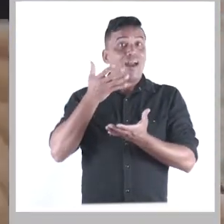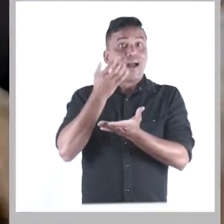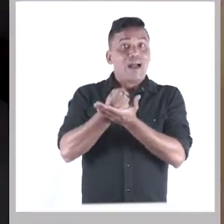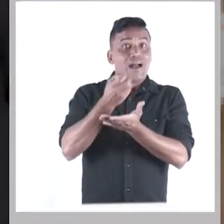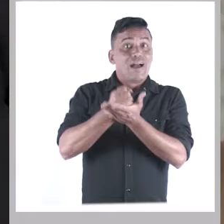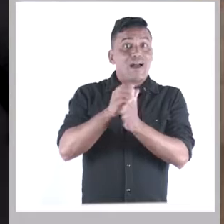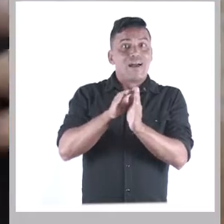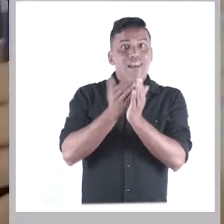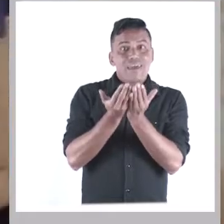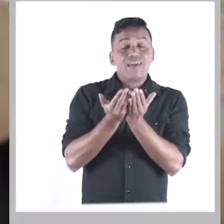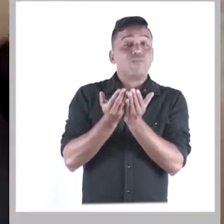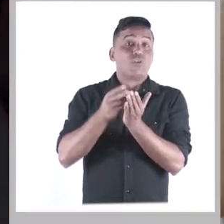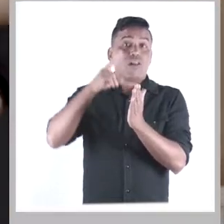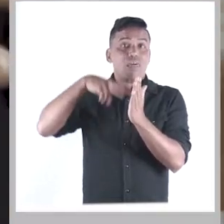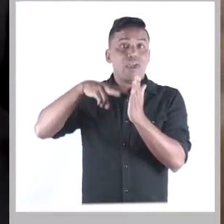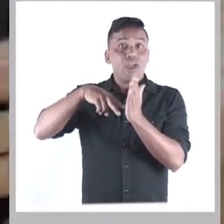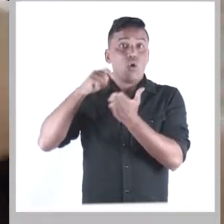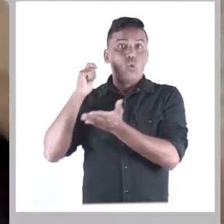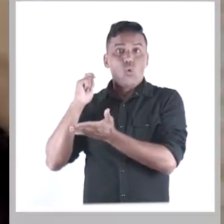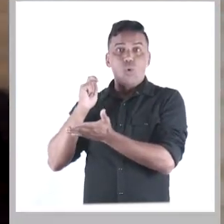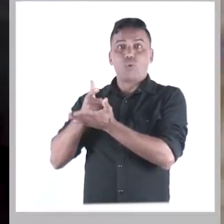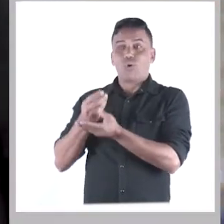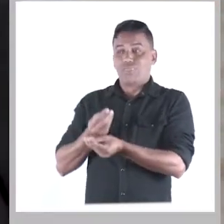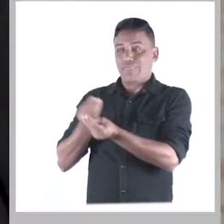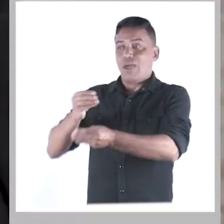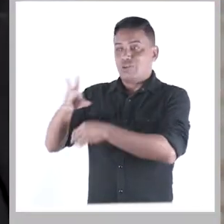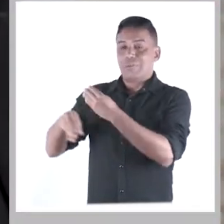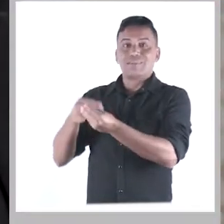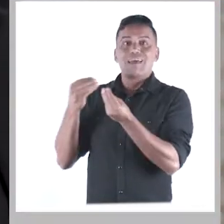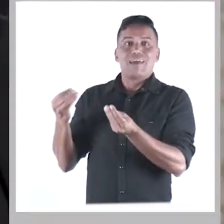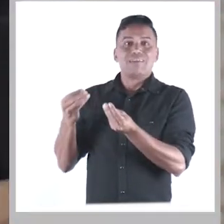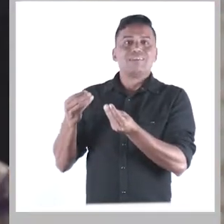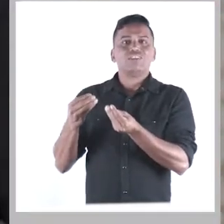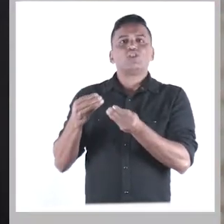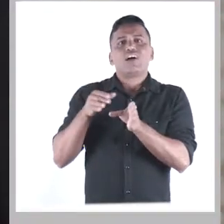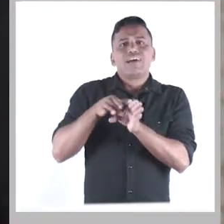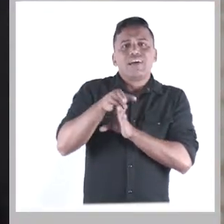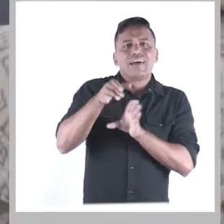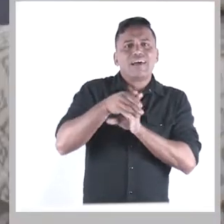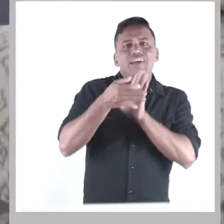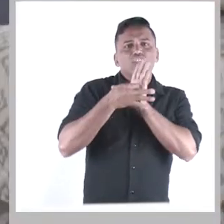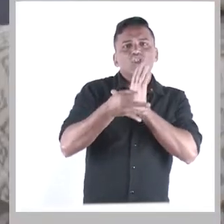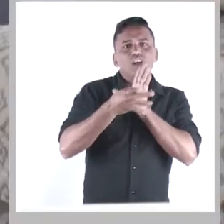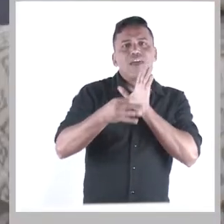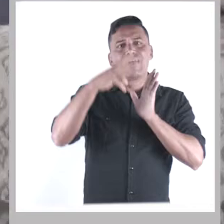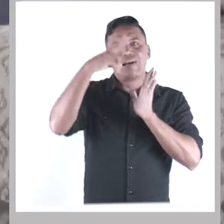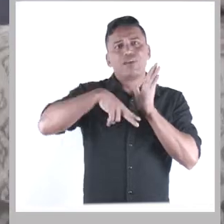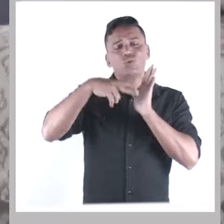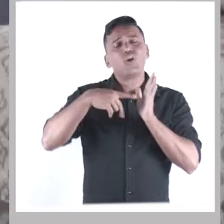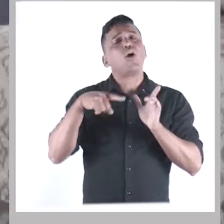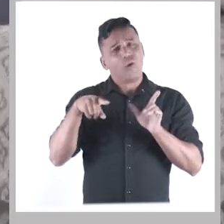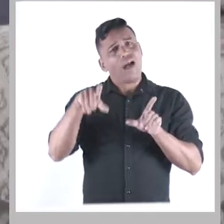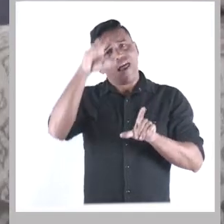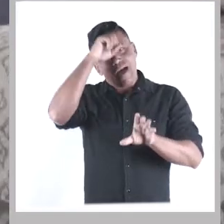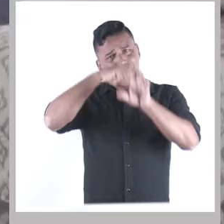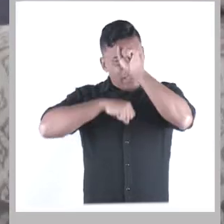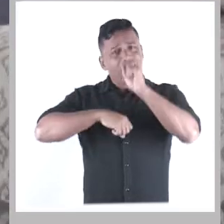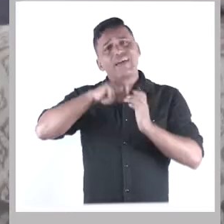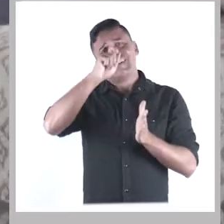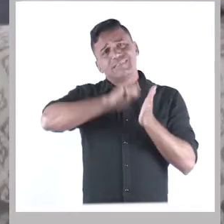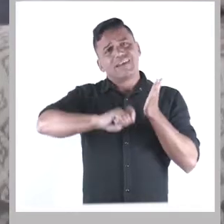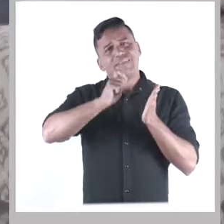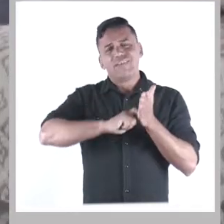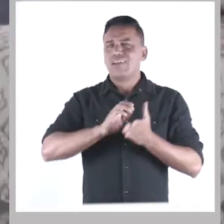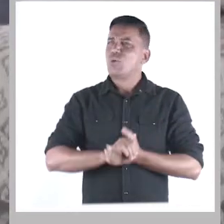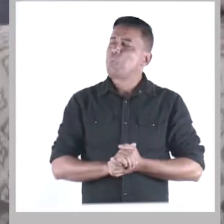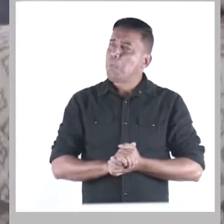livro, sabe? Porque alguém leu e comprou e deu de presente e fala, olha, me dá mais dicas de leitura porque eu também quero